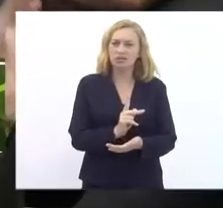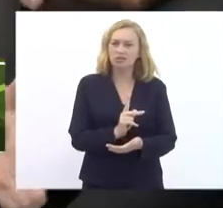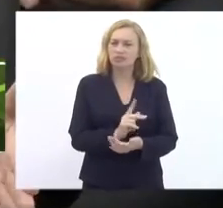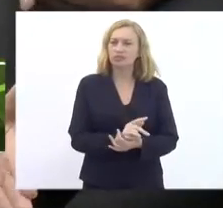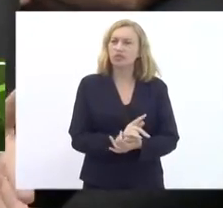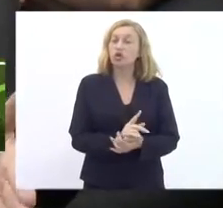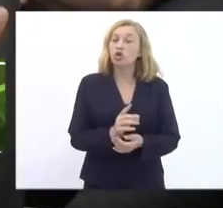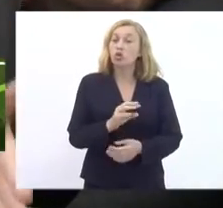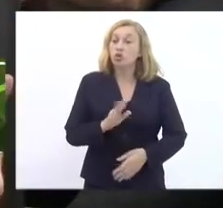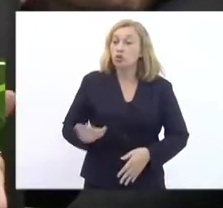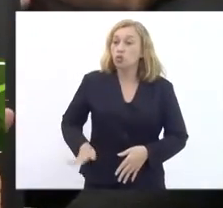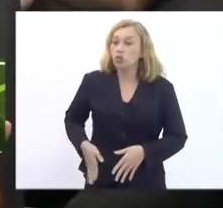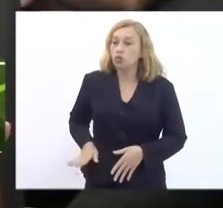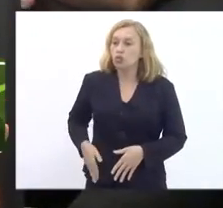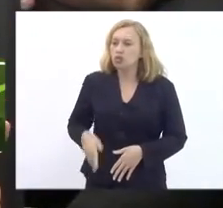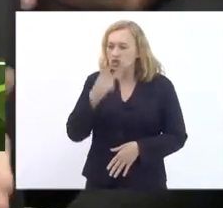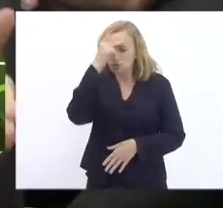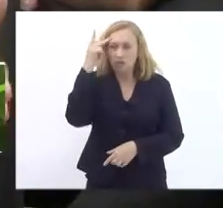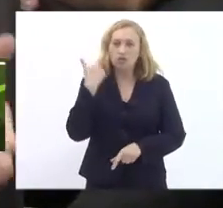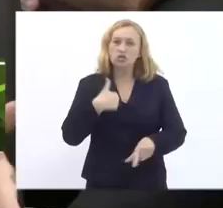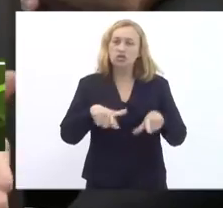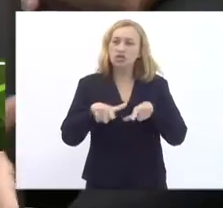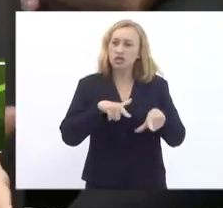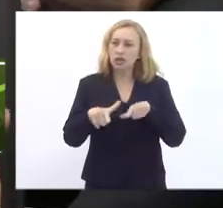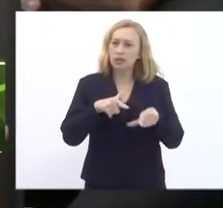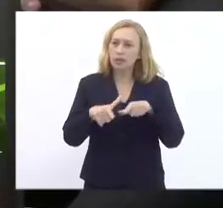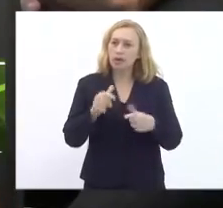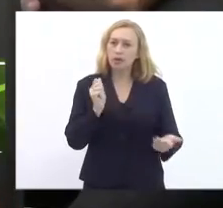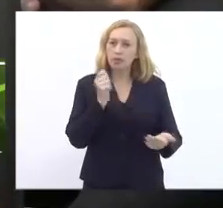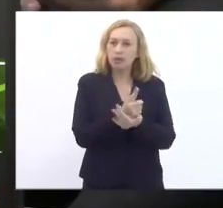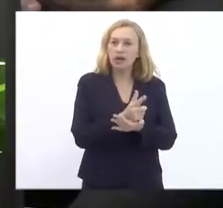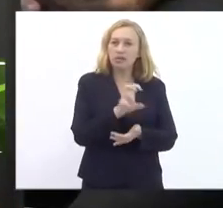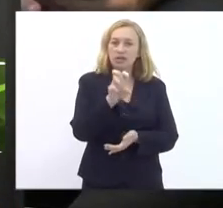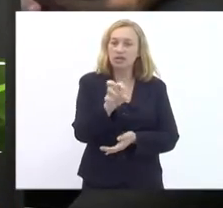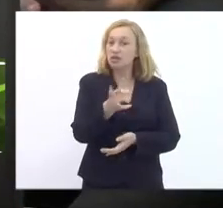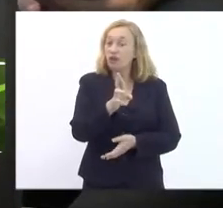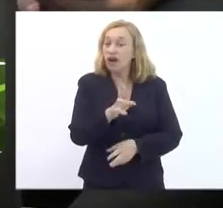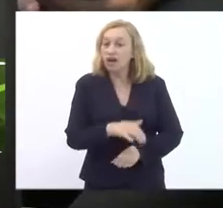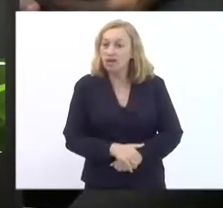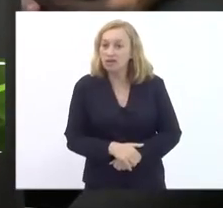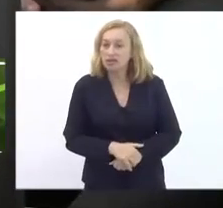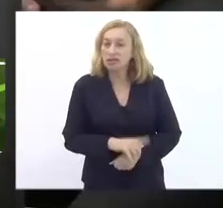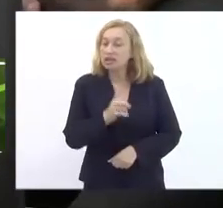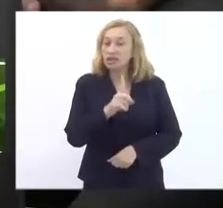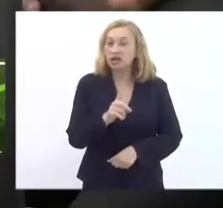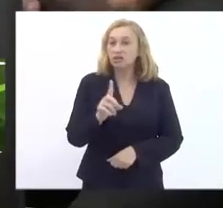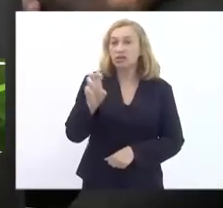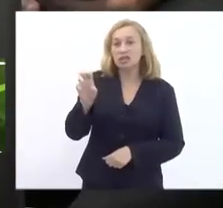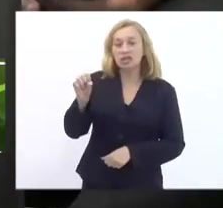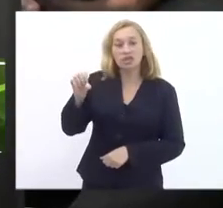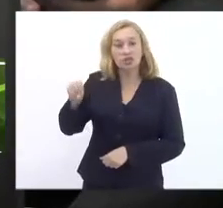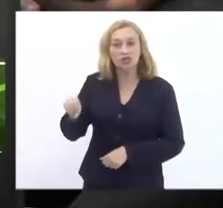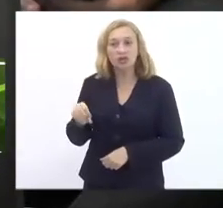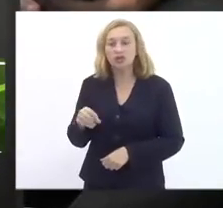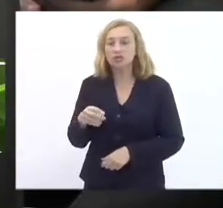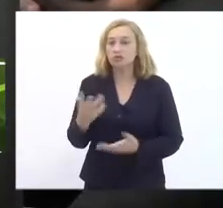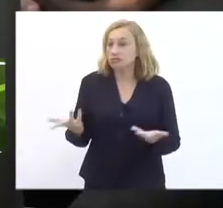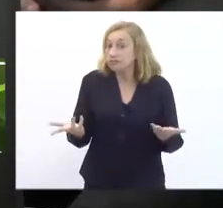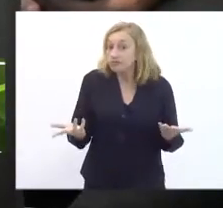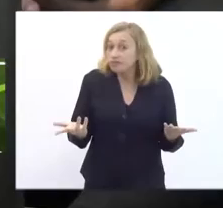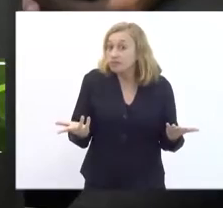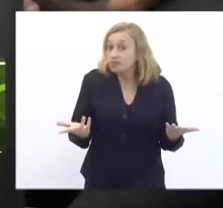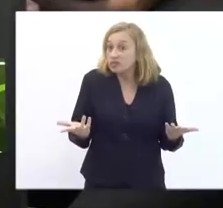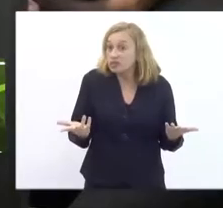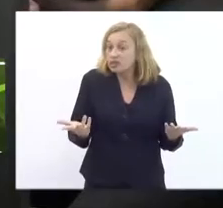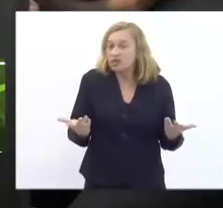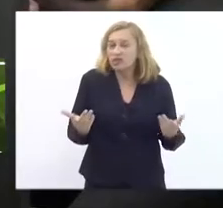do bolso do trabalhador o pagamento de R$ 5,00 e não R$ 5,90. Então, não pode estabelecer, porque aí